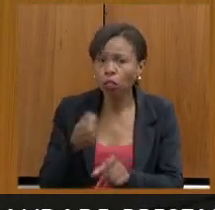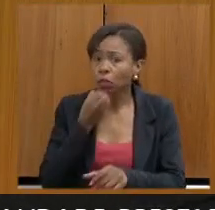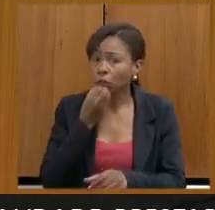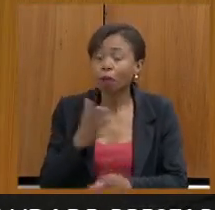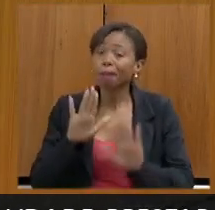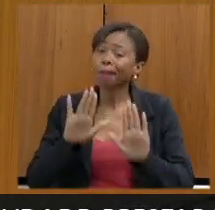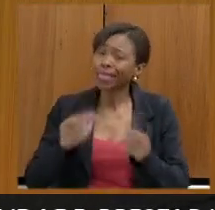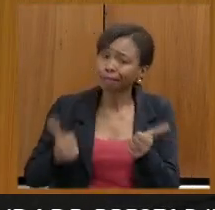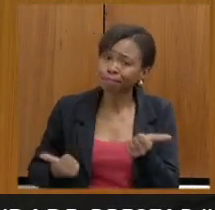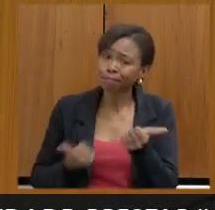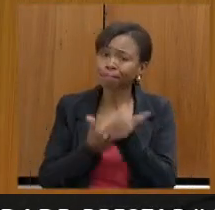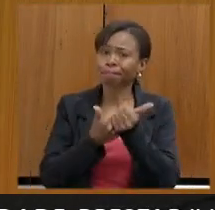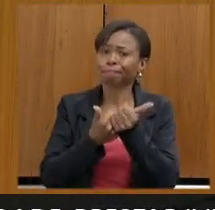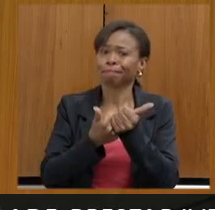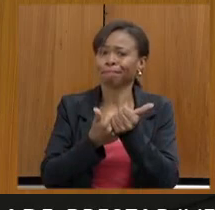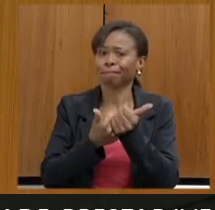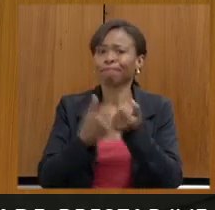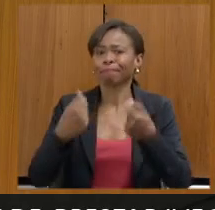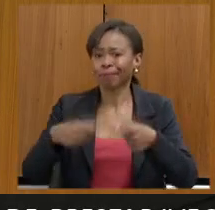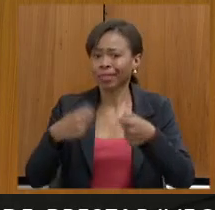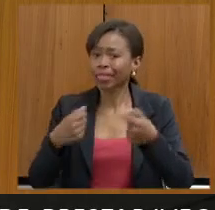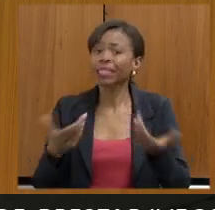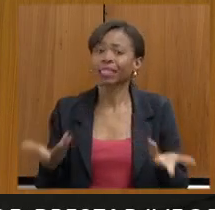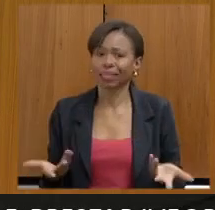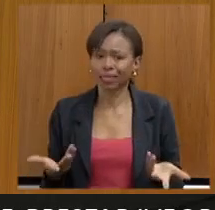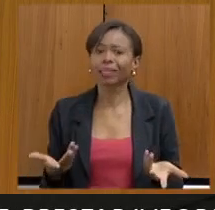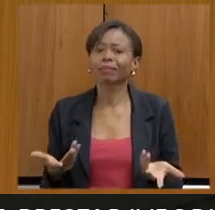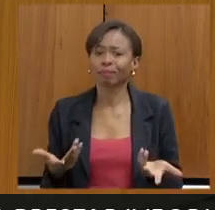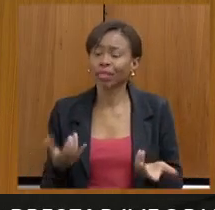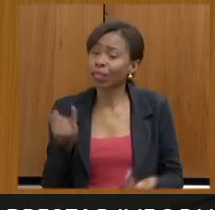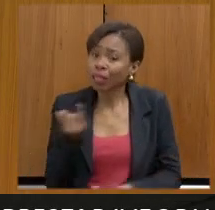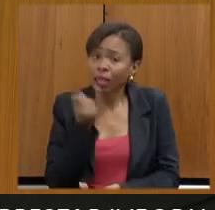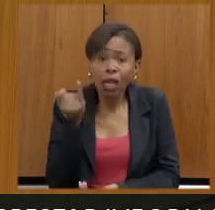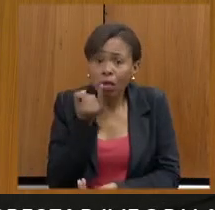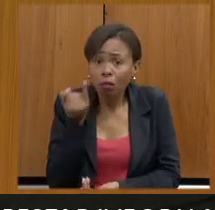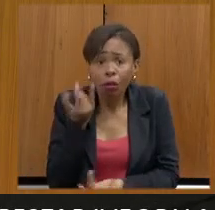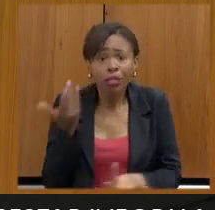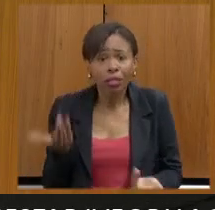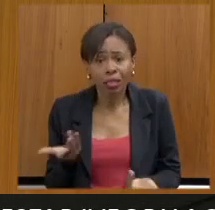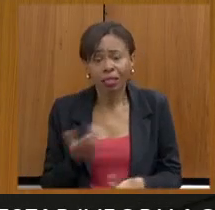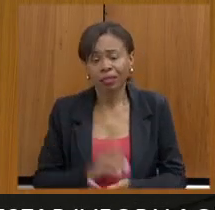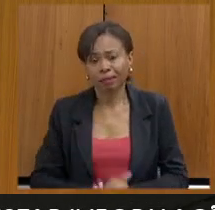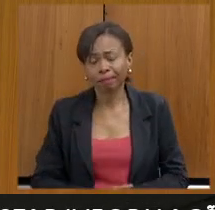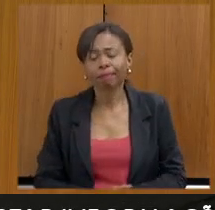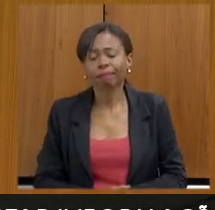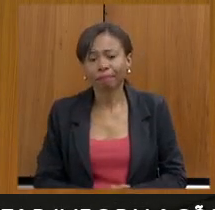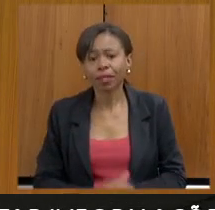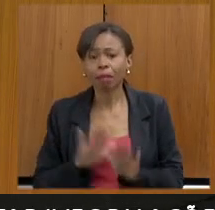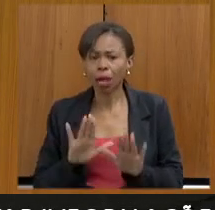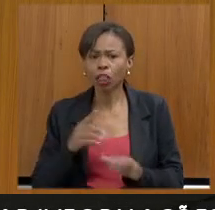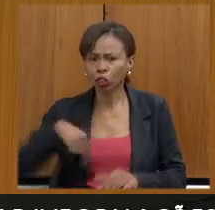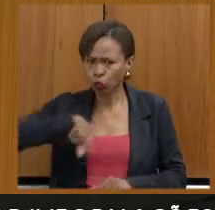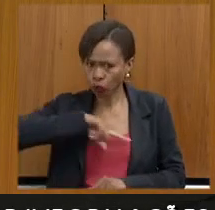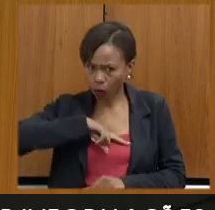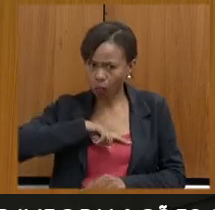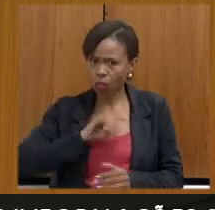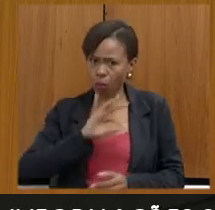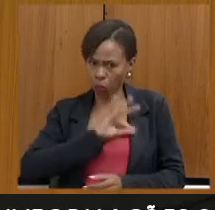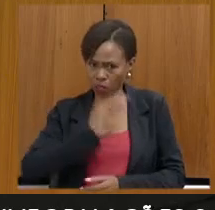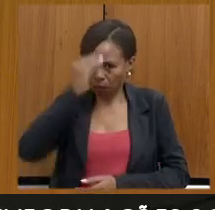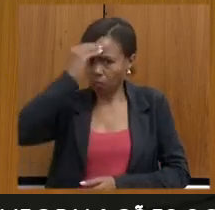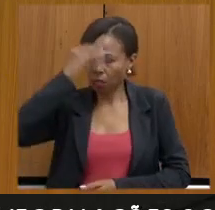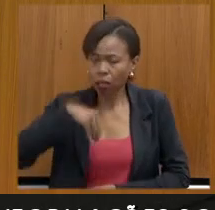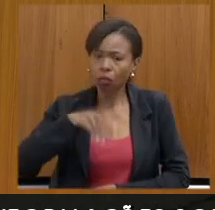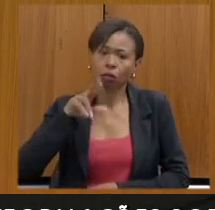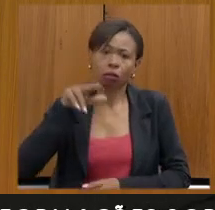apoio sem o apoio se essa conscientização é mais difícil para nós mas a gente não desiste nunca e mais